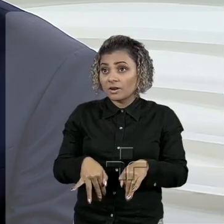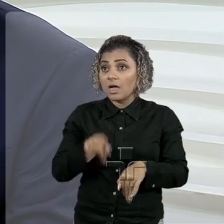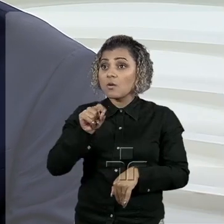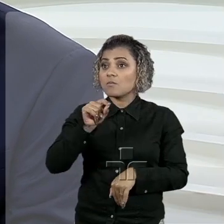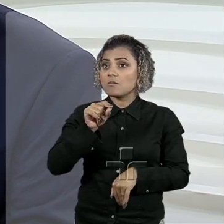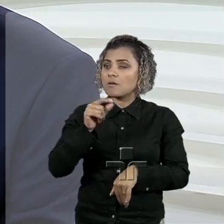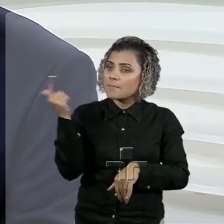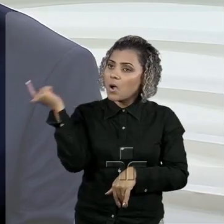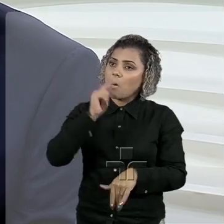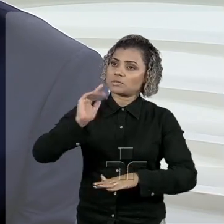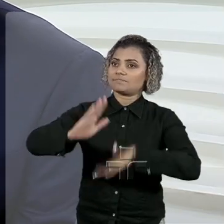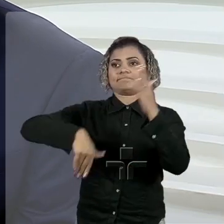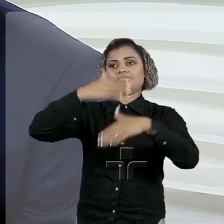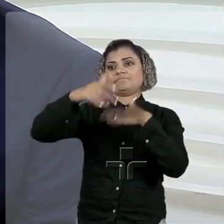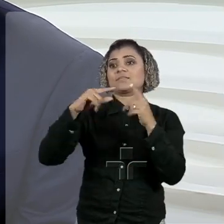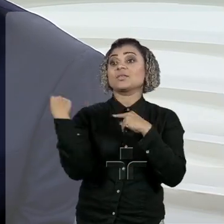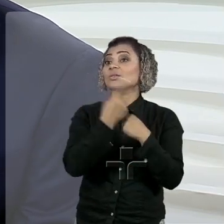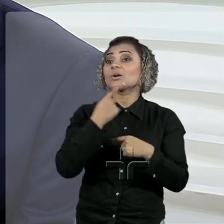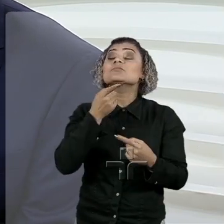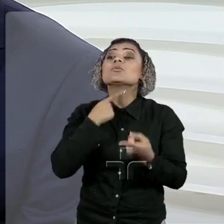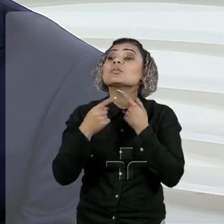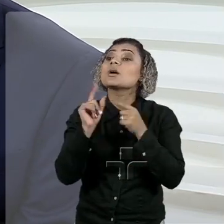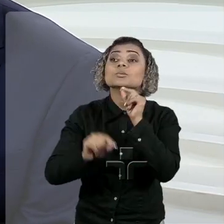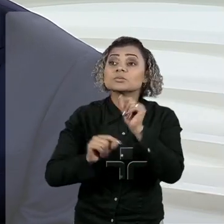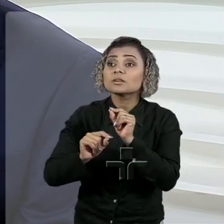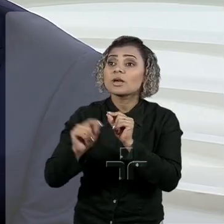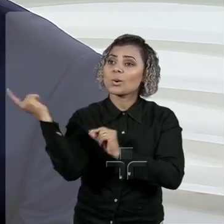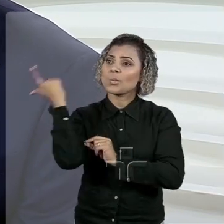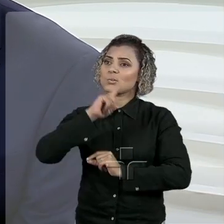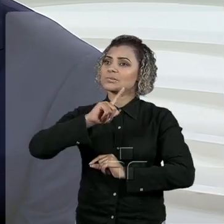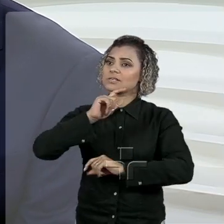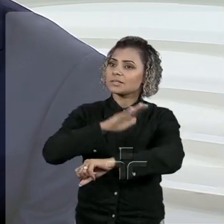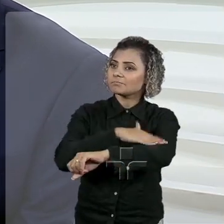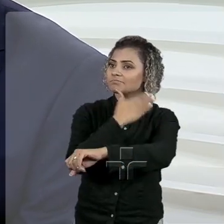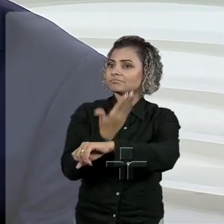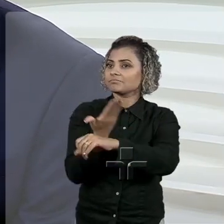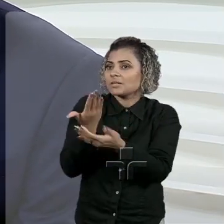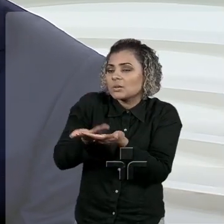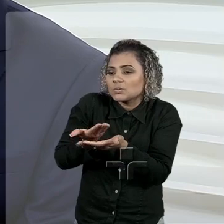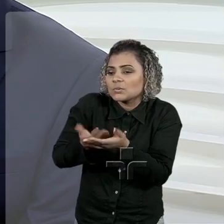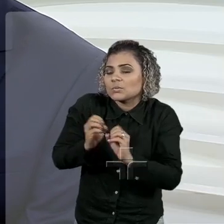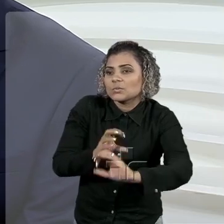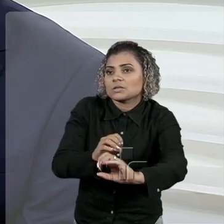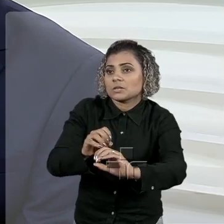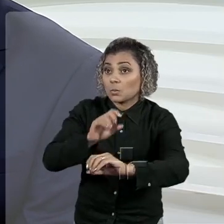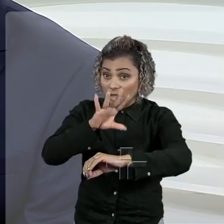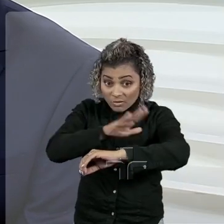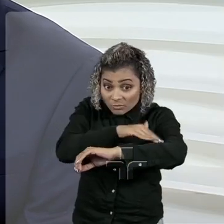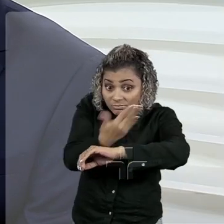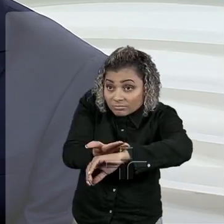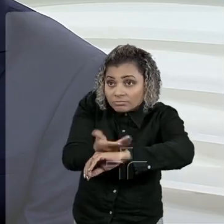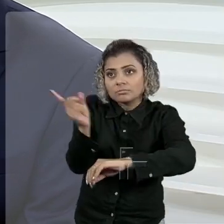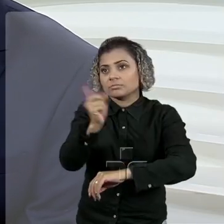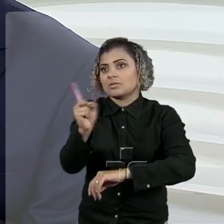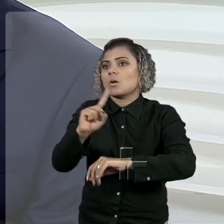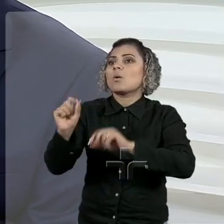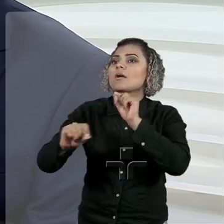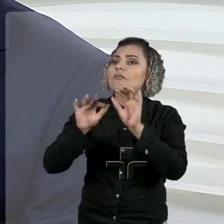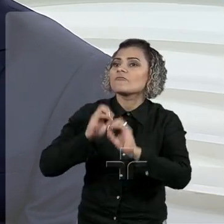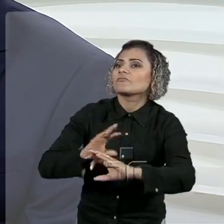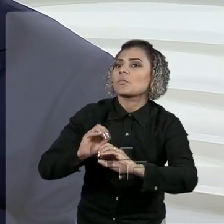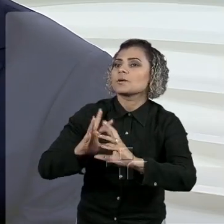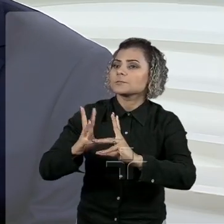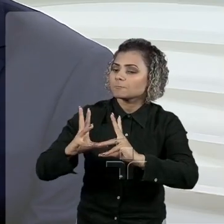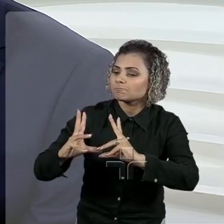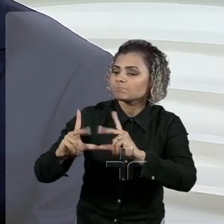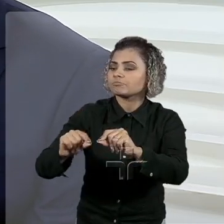alcançar aquilo que a gente sempre desejou na educação, uma formação integral. A gente não fala de tempo integral. É muito